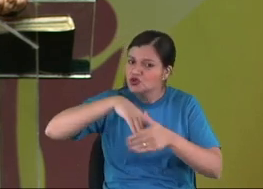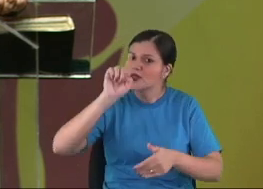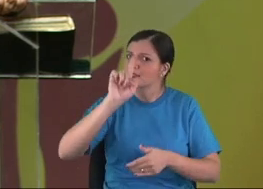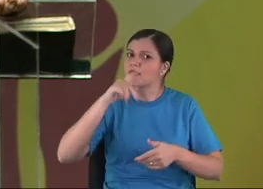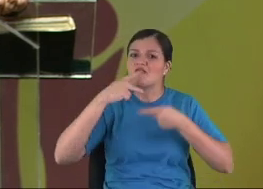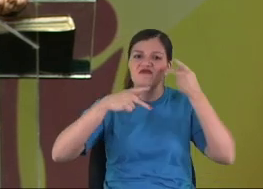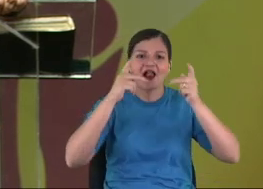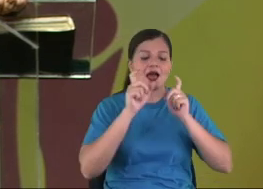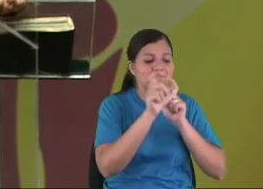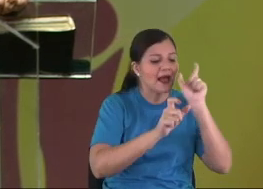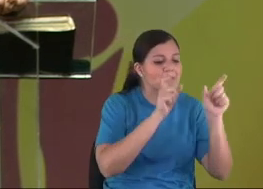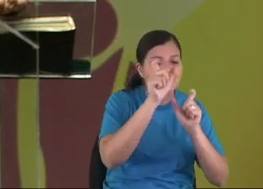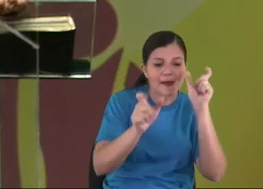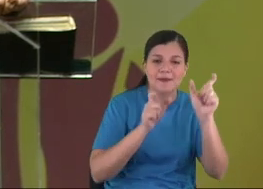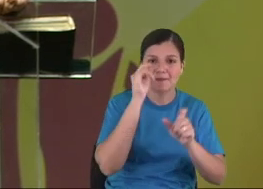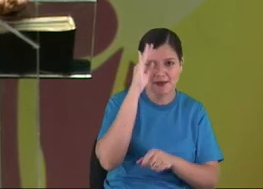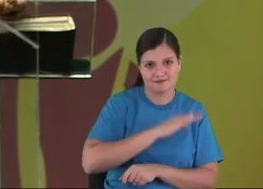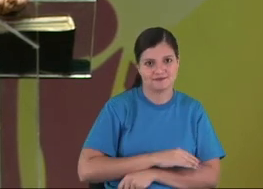também.